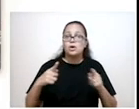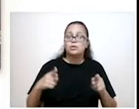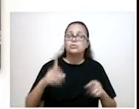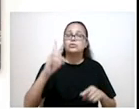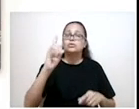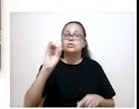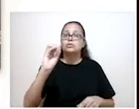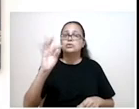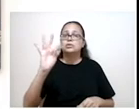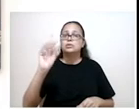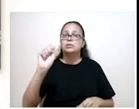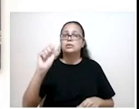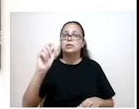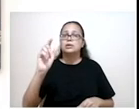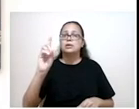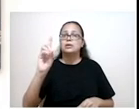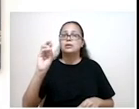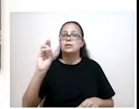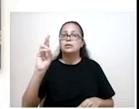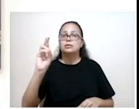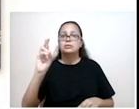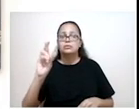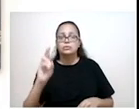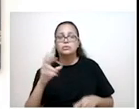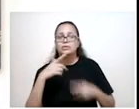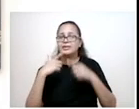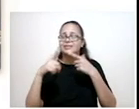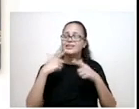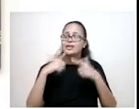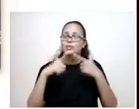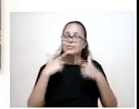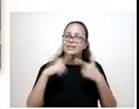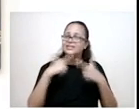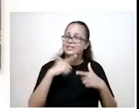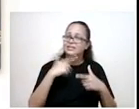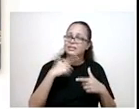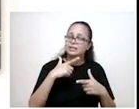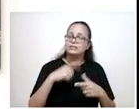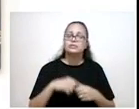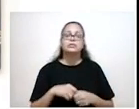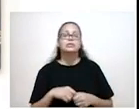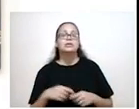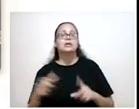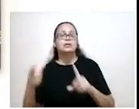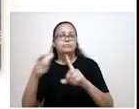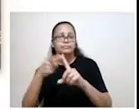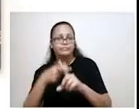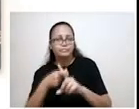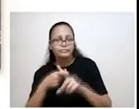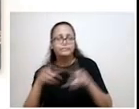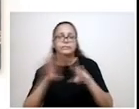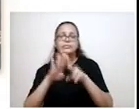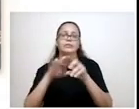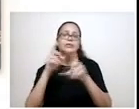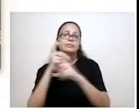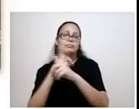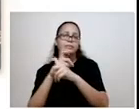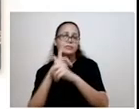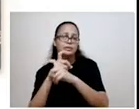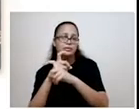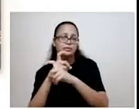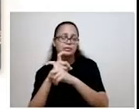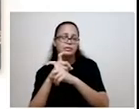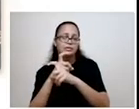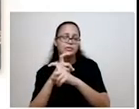uma sátira ao nazismo e ao fascismo e a seus maiores líderes. Hitler é